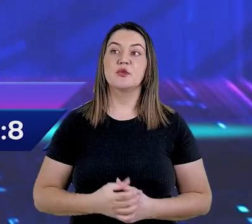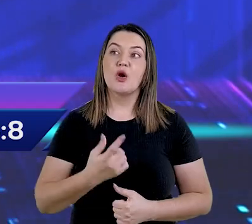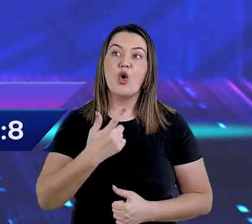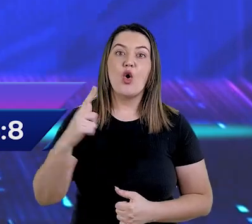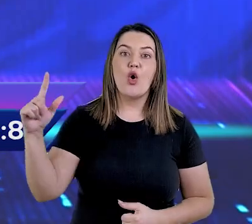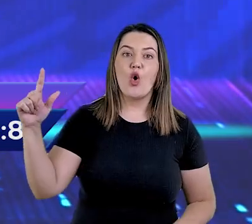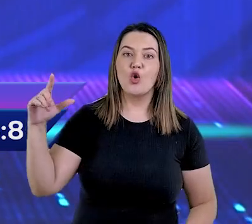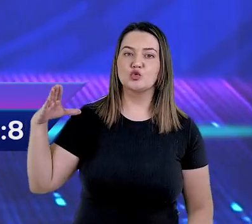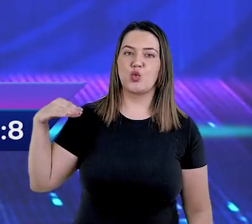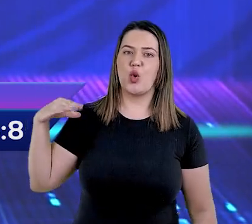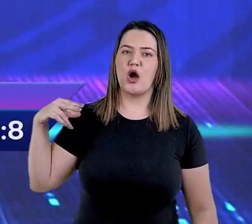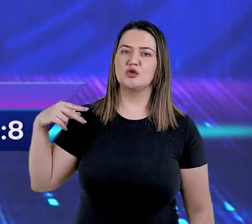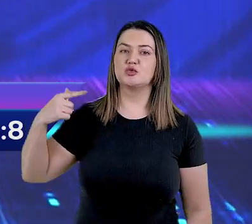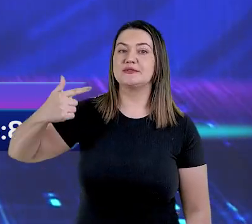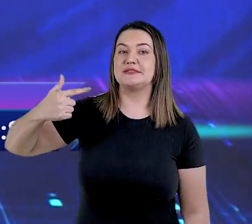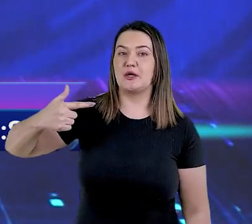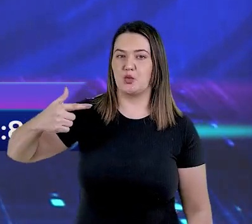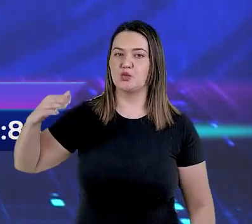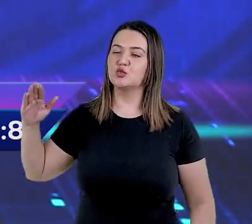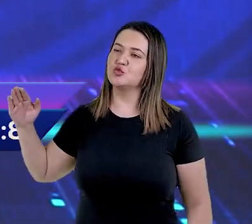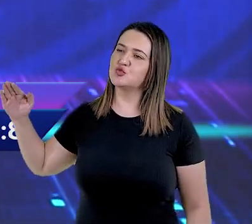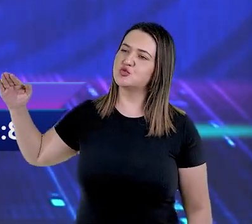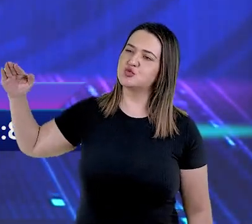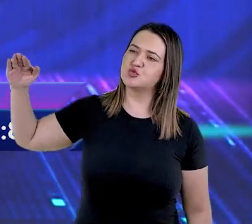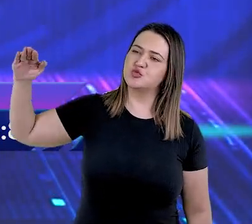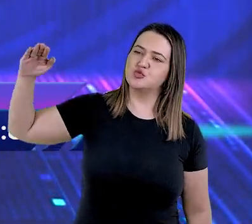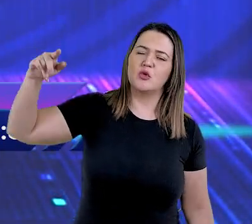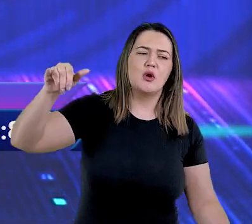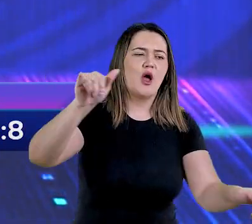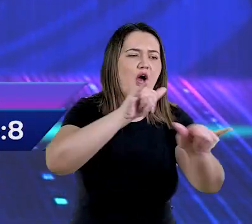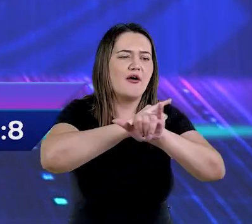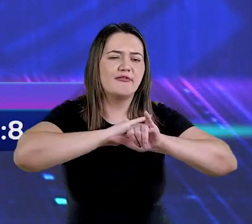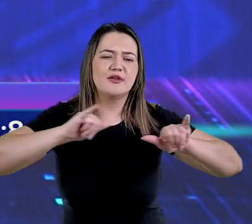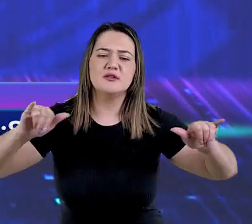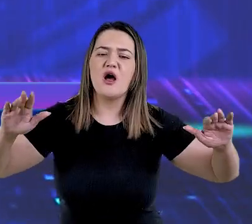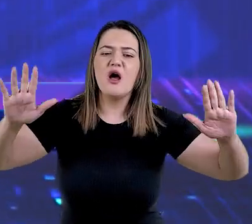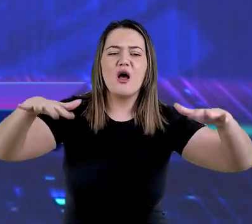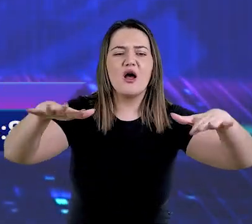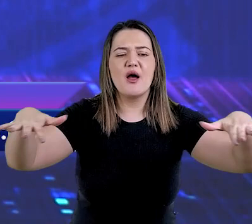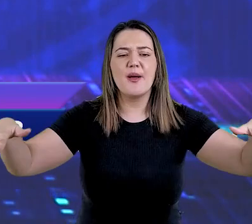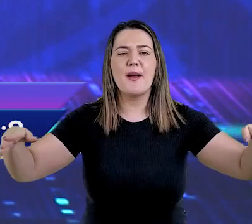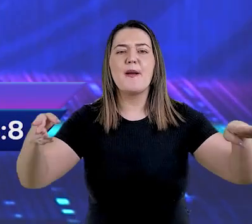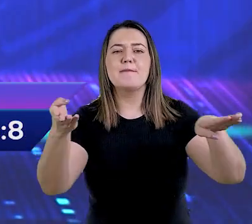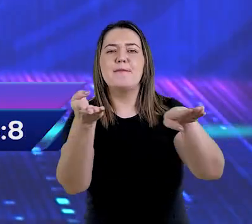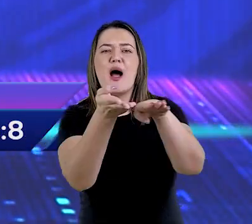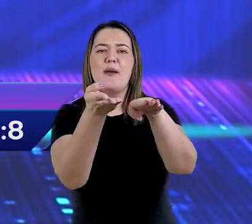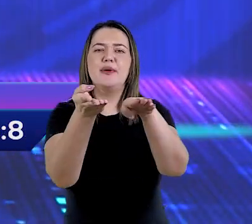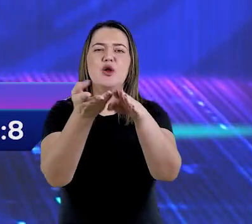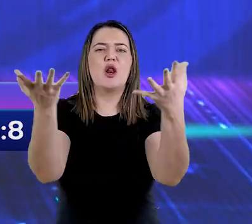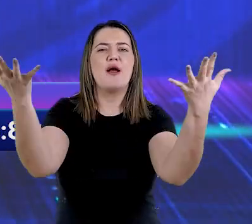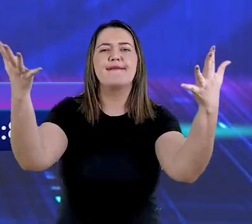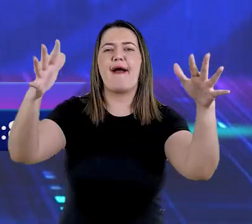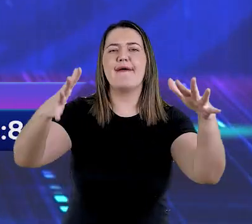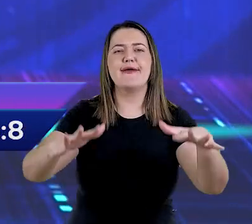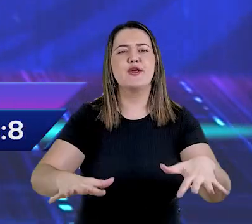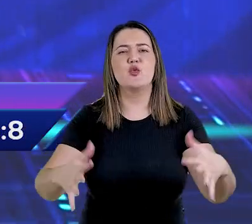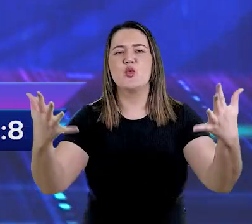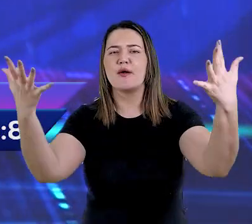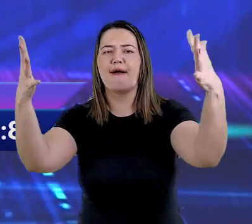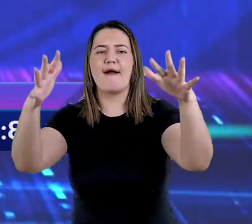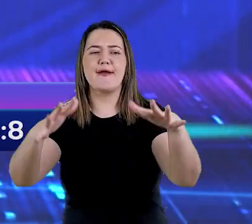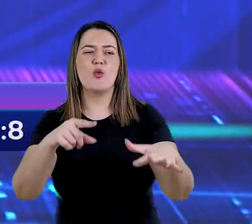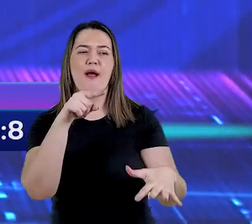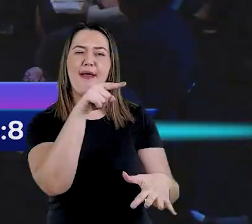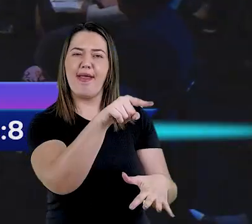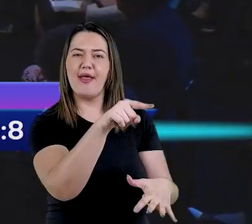Seguiu-se outro anjo, o segundo, dizendo: caiu a grande Babilônia, que tem dado a